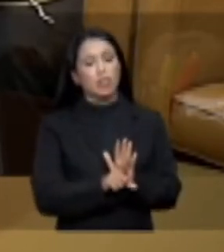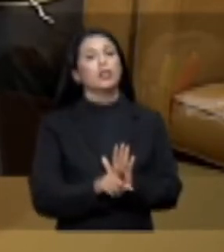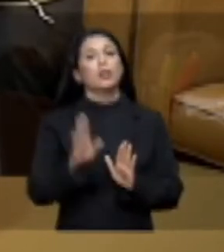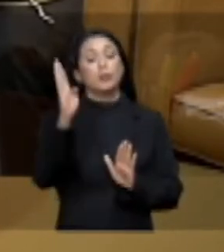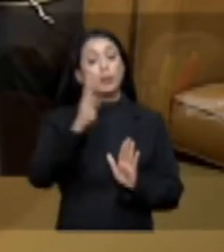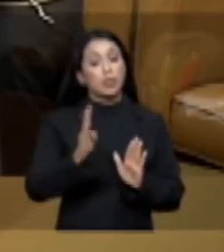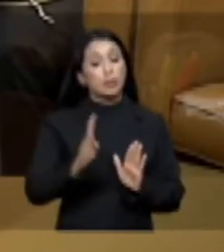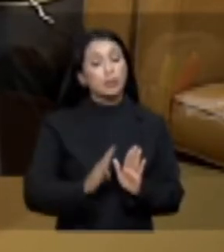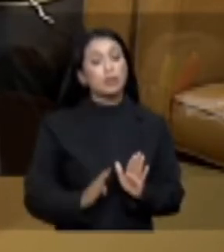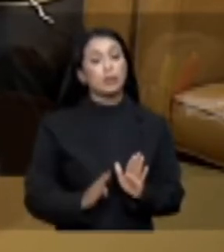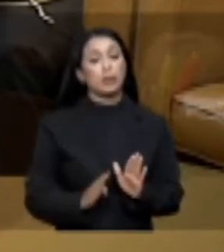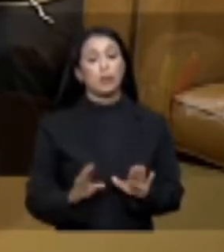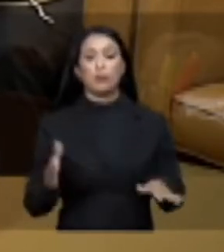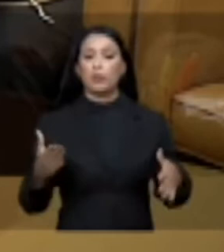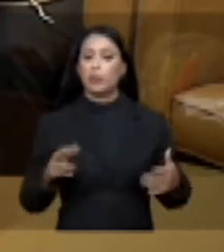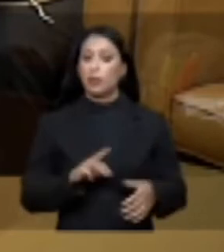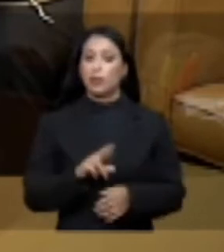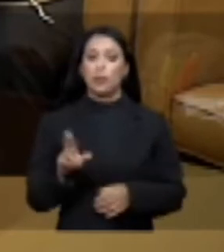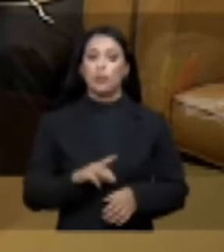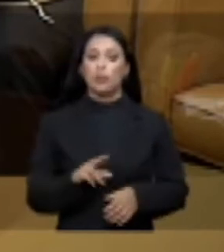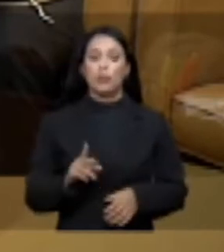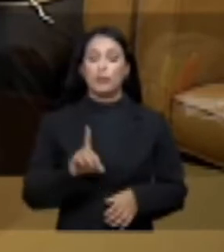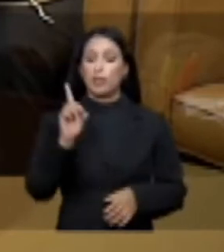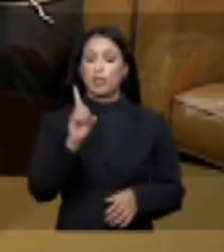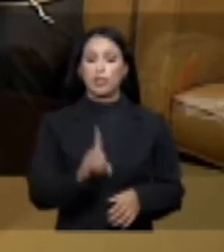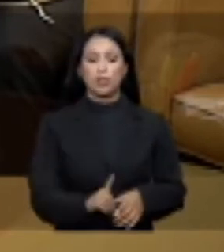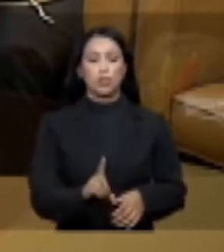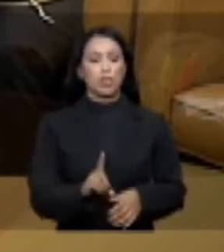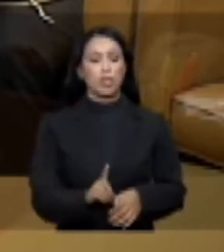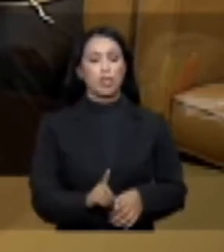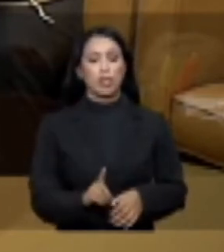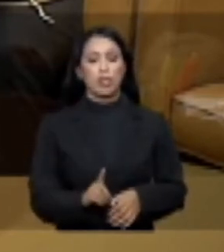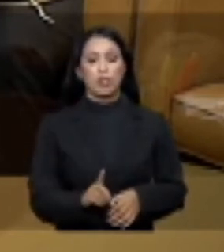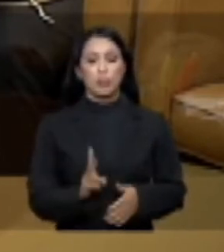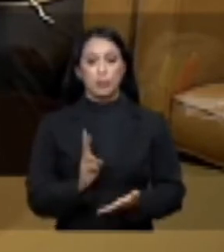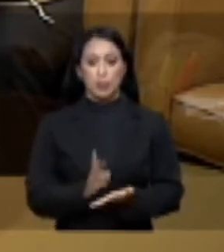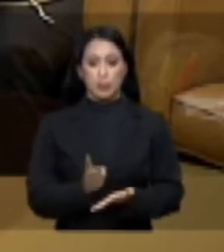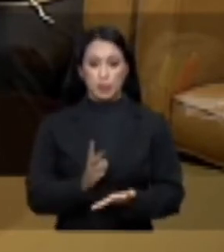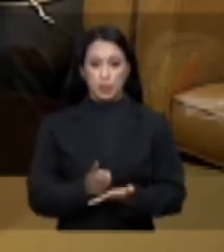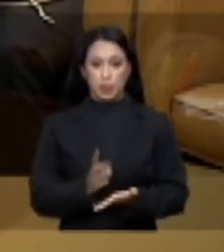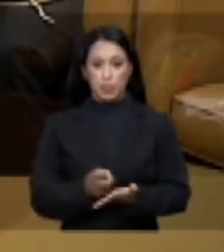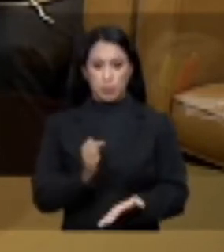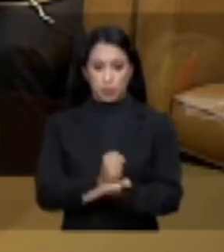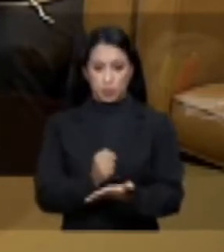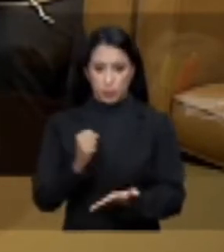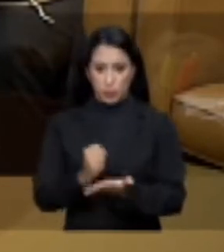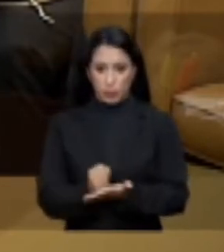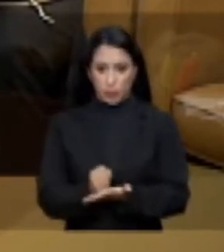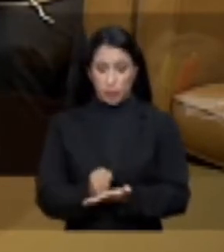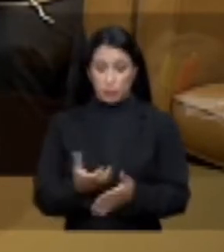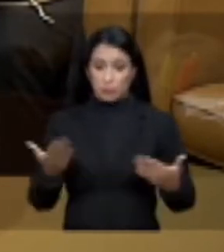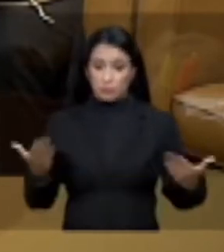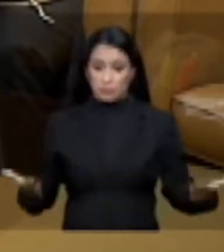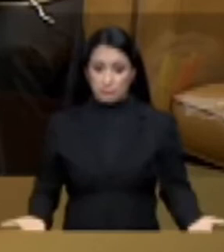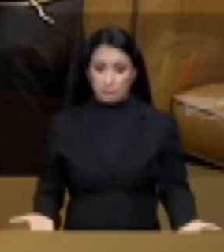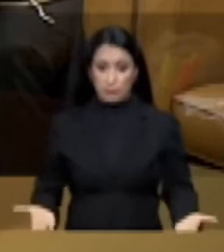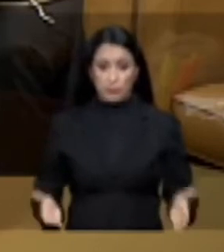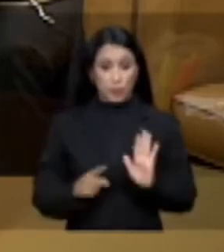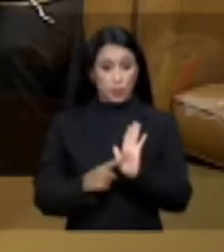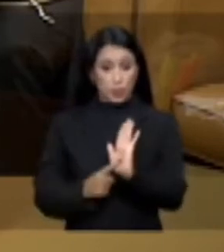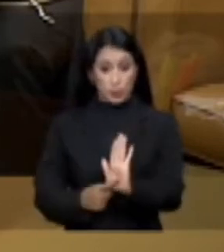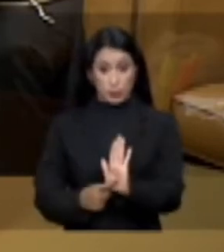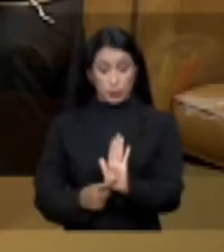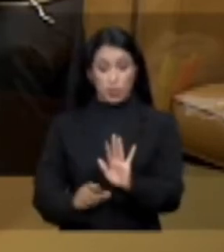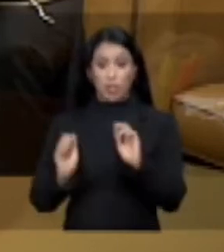Nacional, certamente não haverá direito subjetivo à manutenção dos contratos. Portanto, eles são mantidos, salvo se não